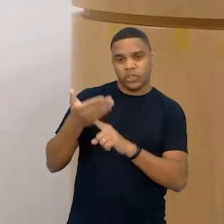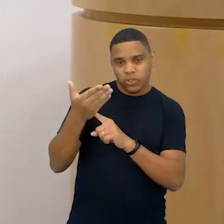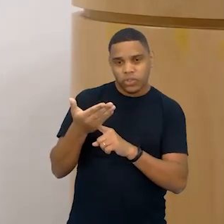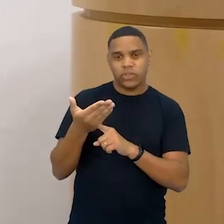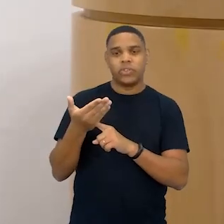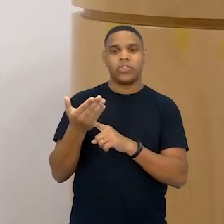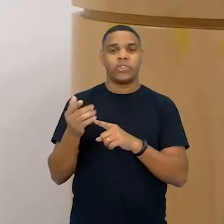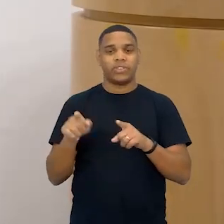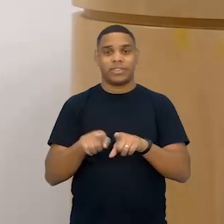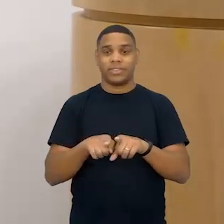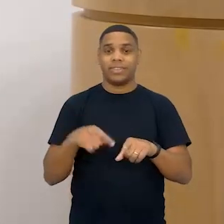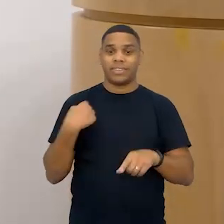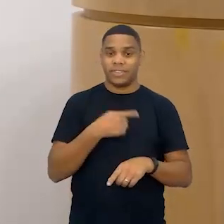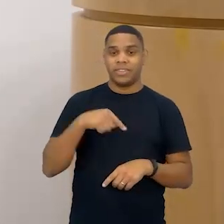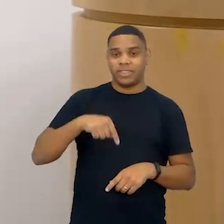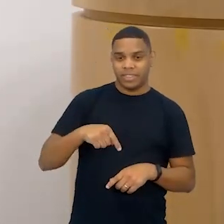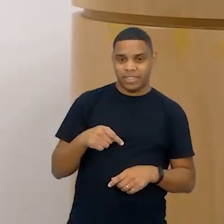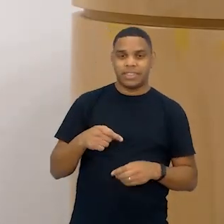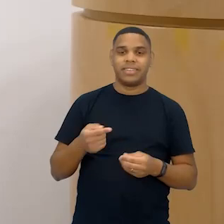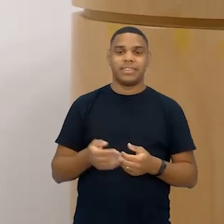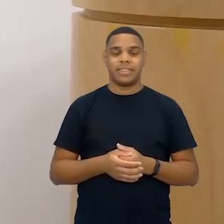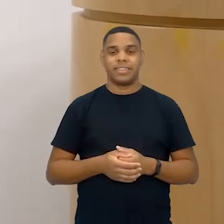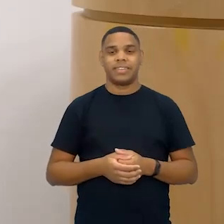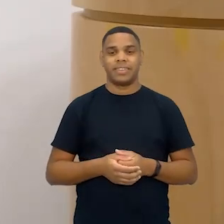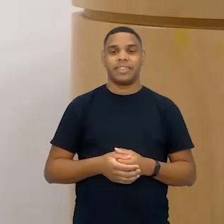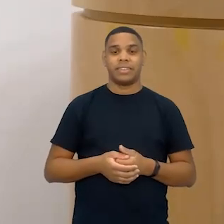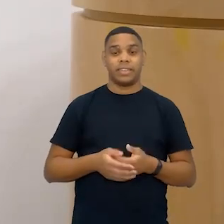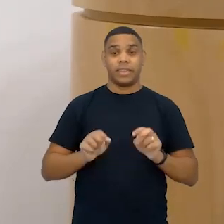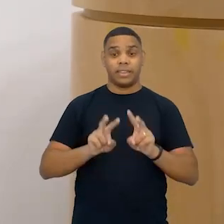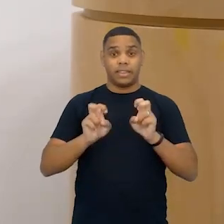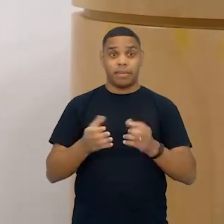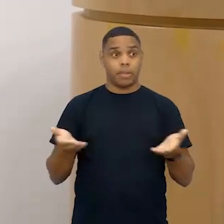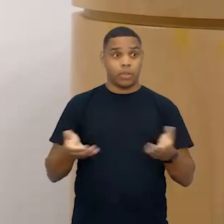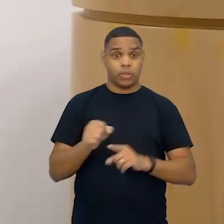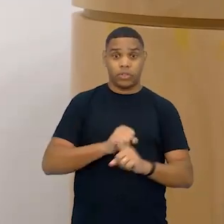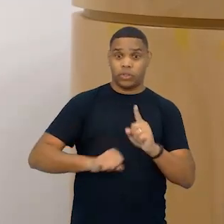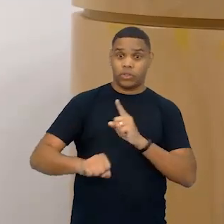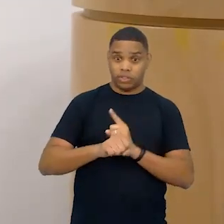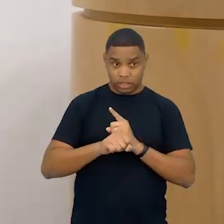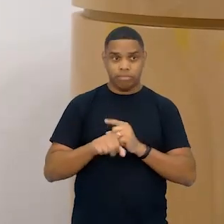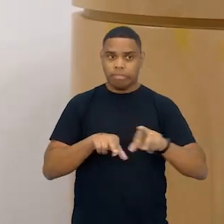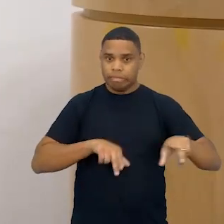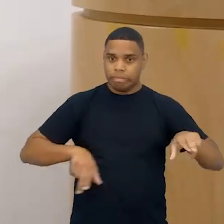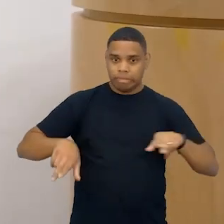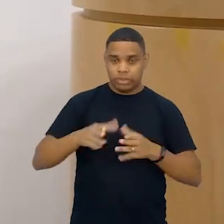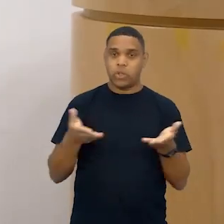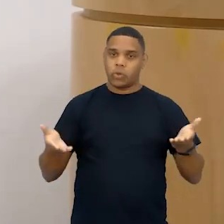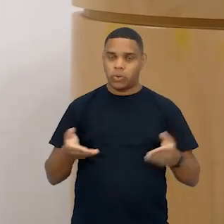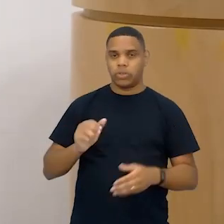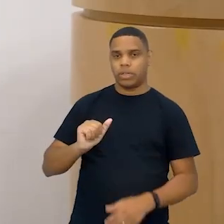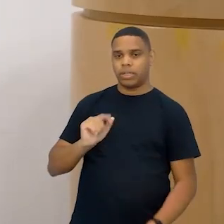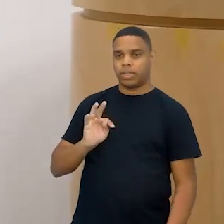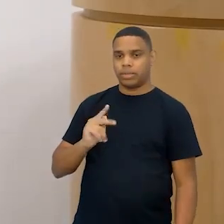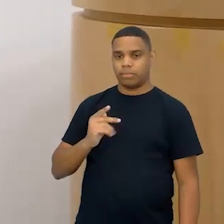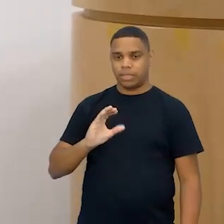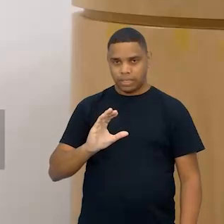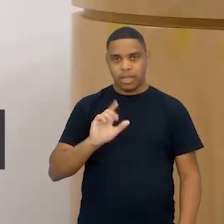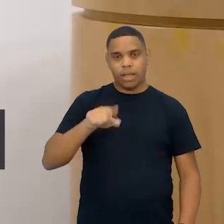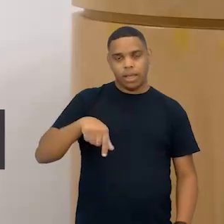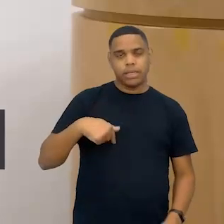tecnologia e a gente está aqui no TCT, né, no Temas Contemporâneos Transversais. Então, esse ATPC é para olhar